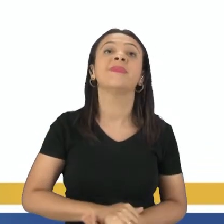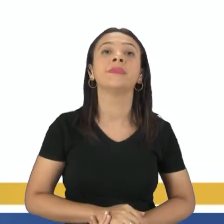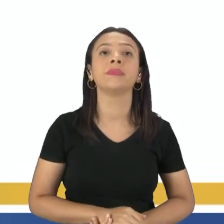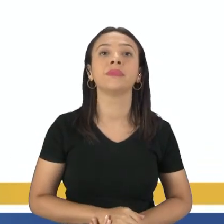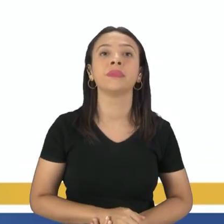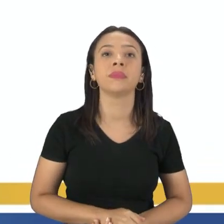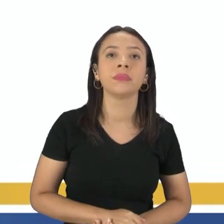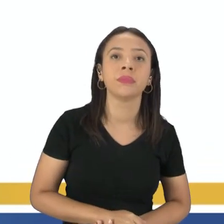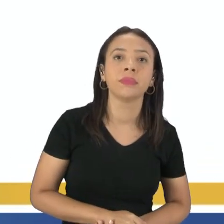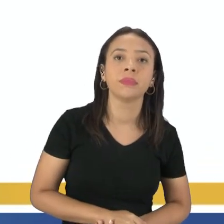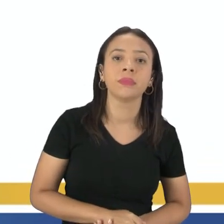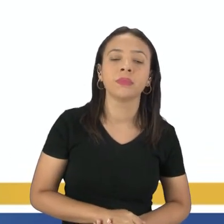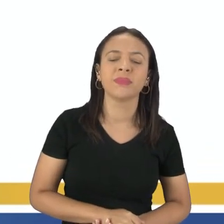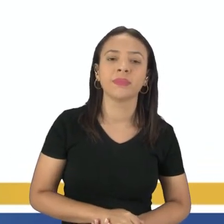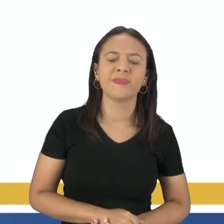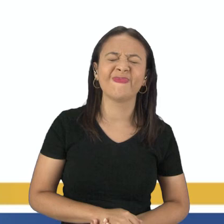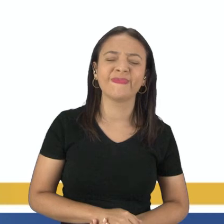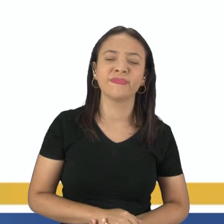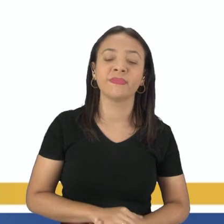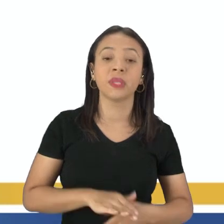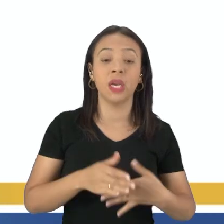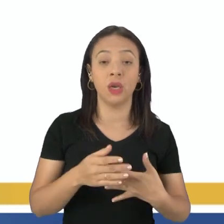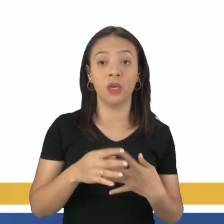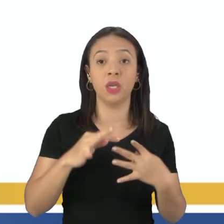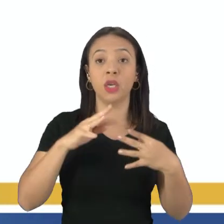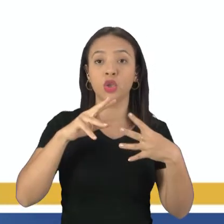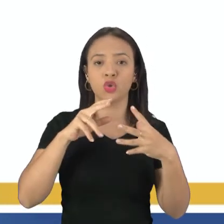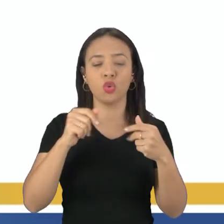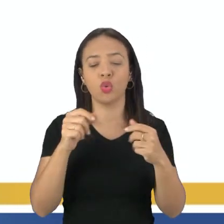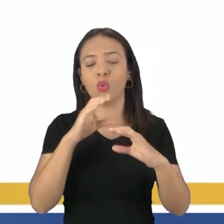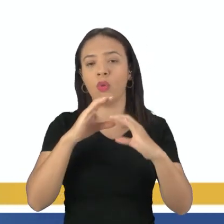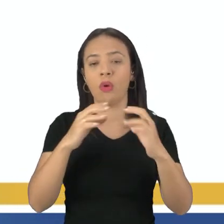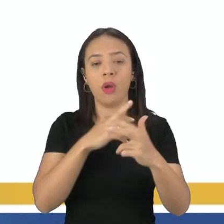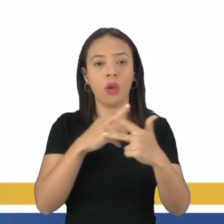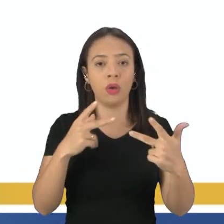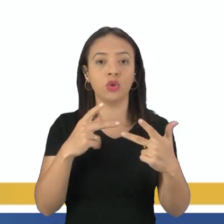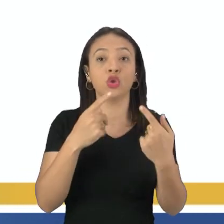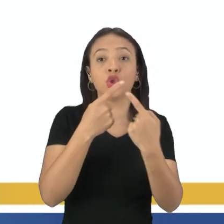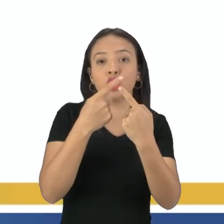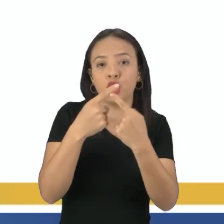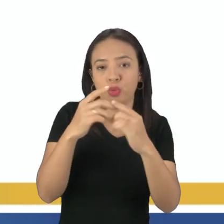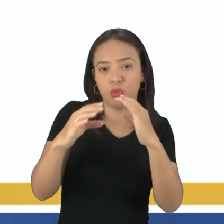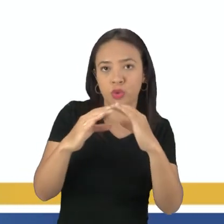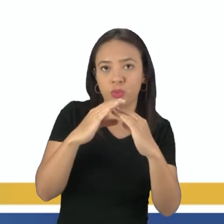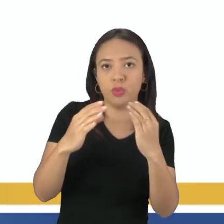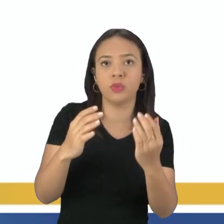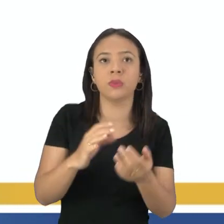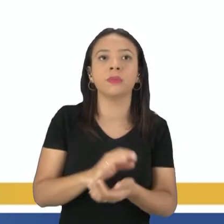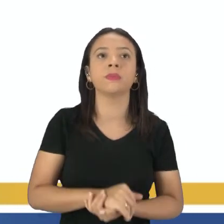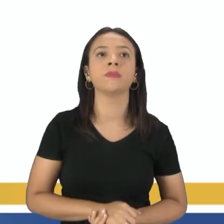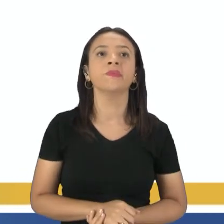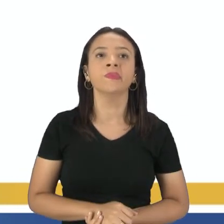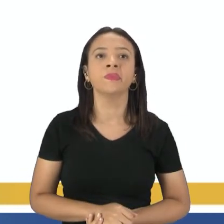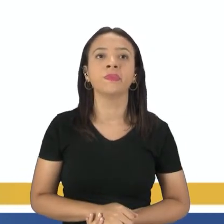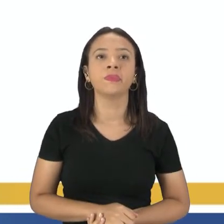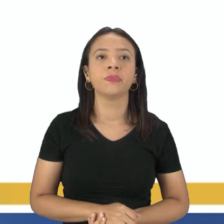play reggae, ska and rock music. Eles tocam reggae, ska e rock. They